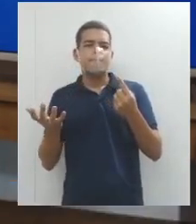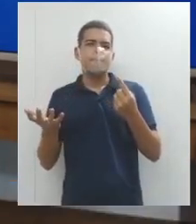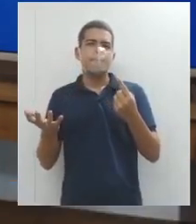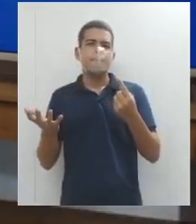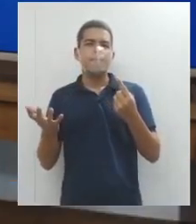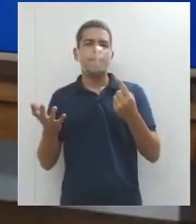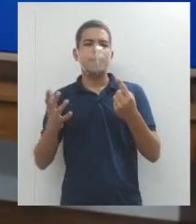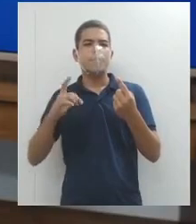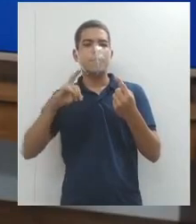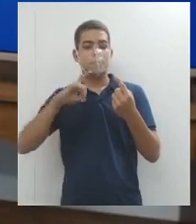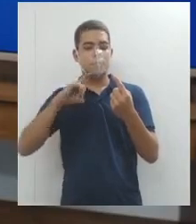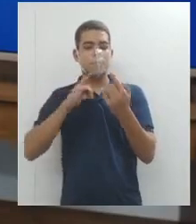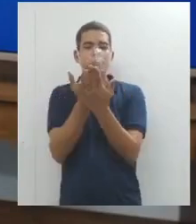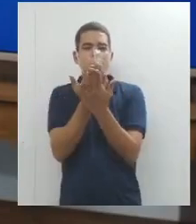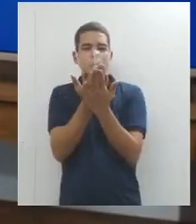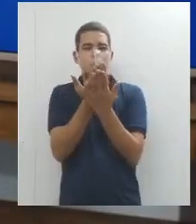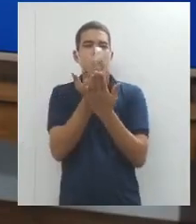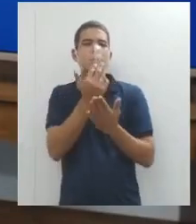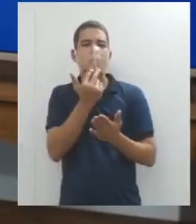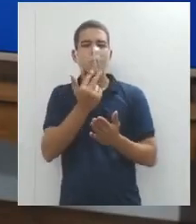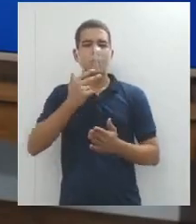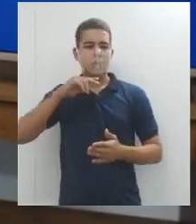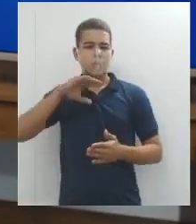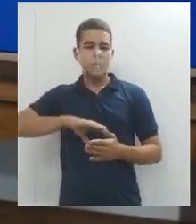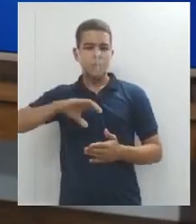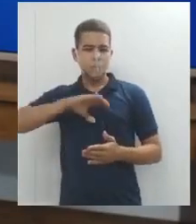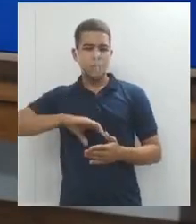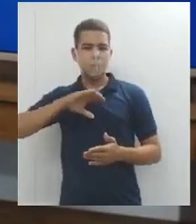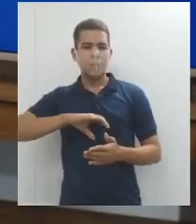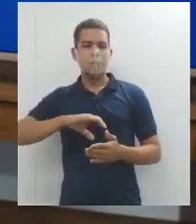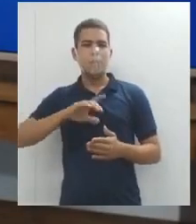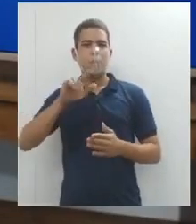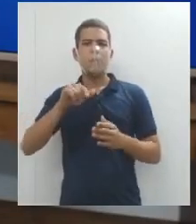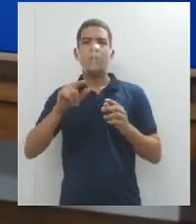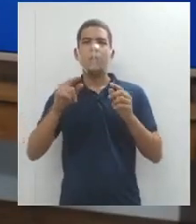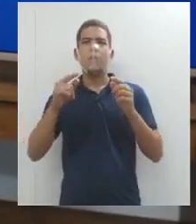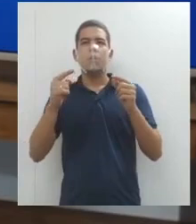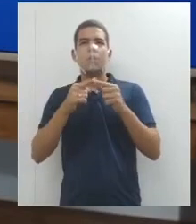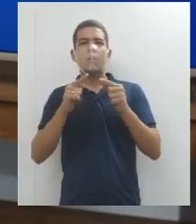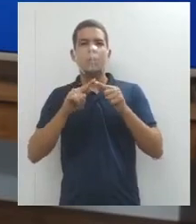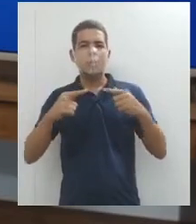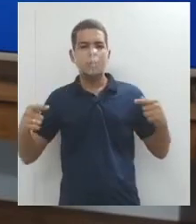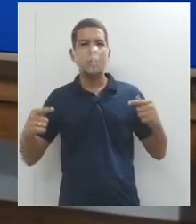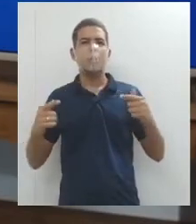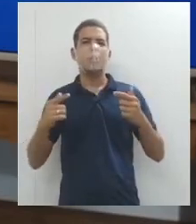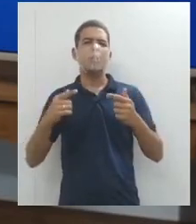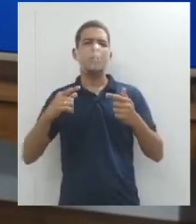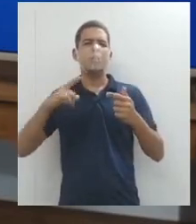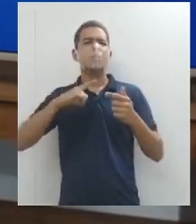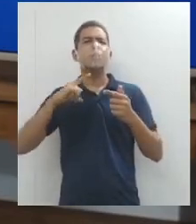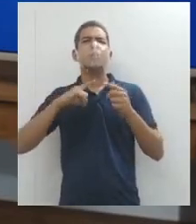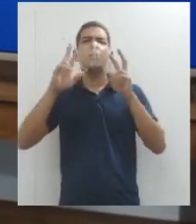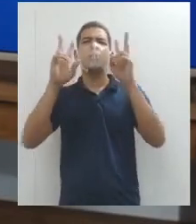geralmente o estudo da língua portuguesa, quando o assunto é gramatical, ele sempre